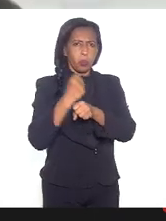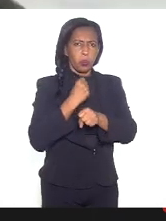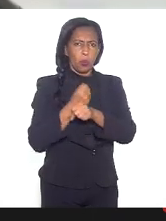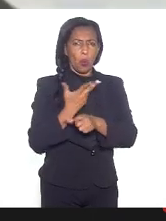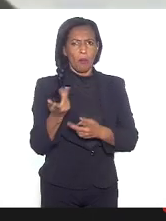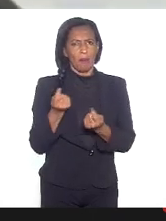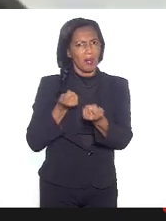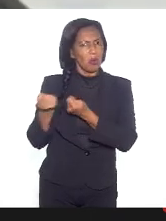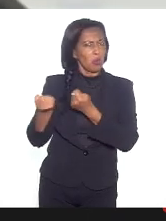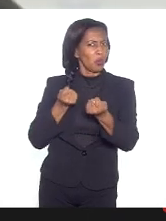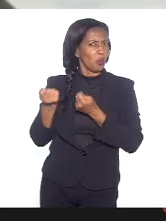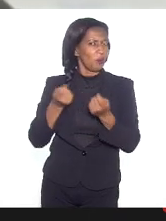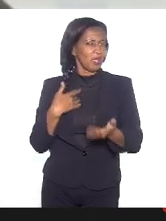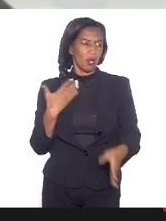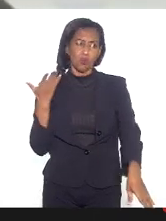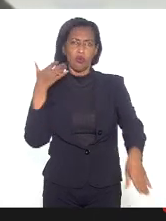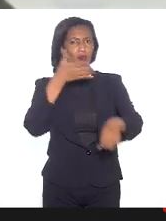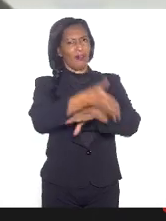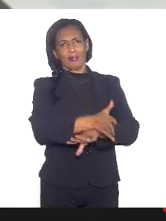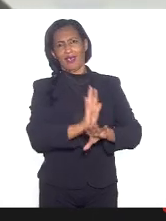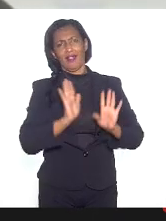querendo entrar, porque faremos isso